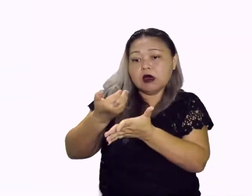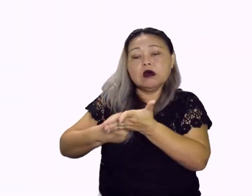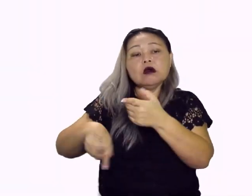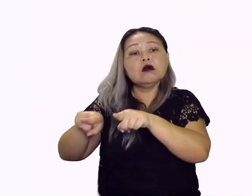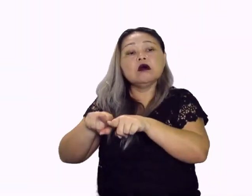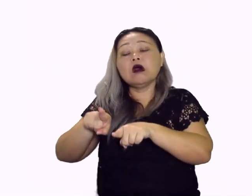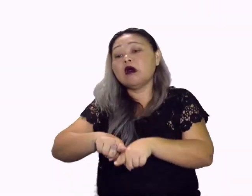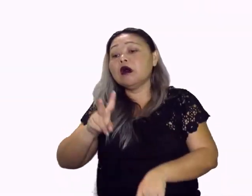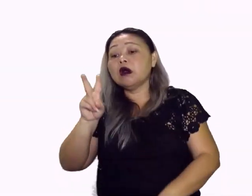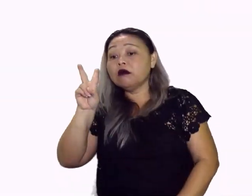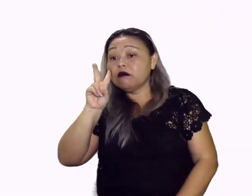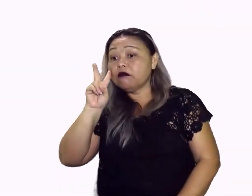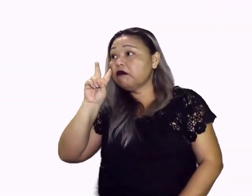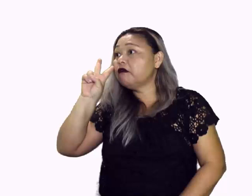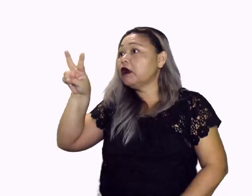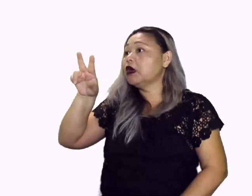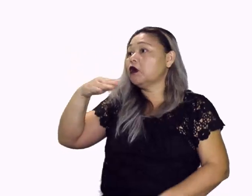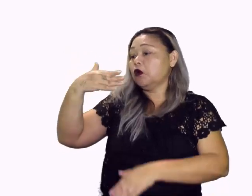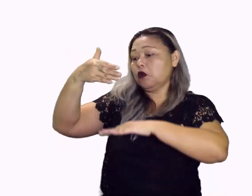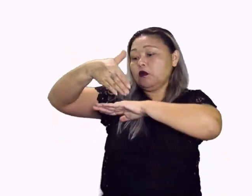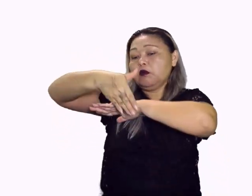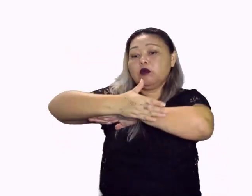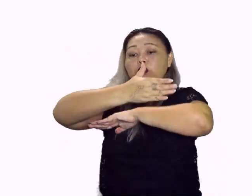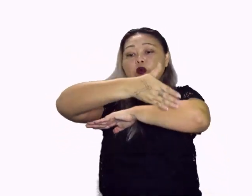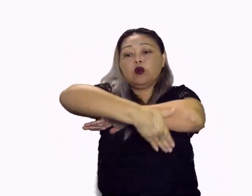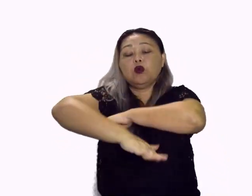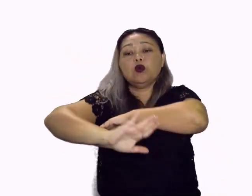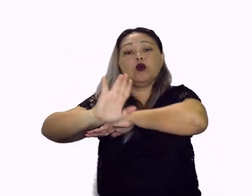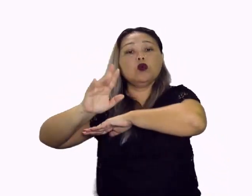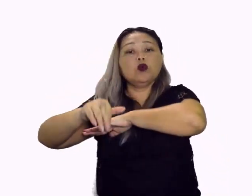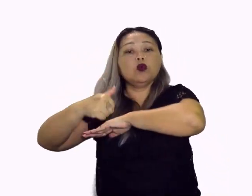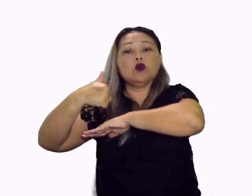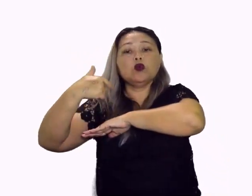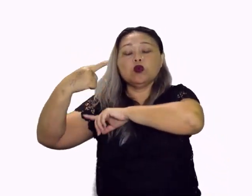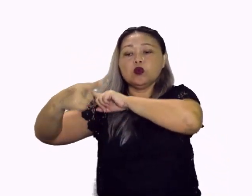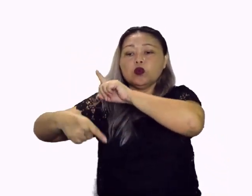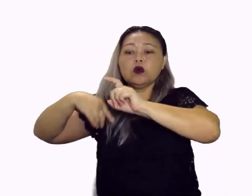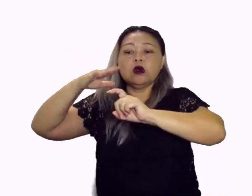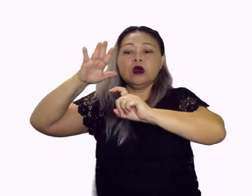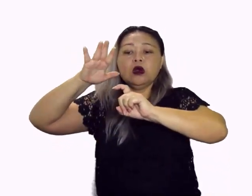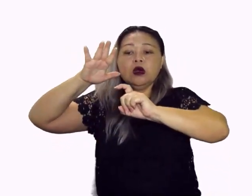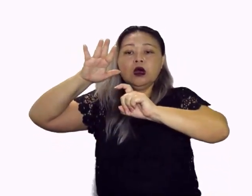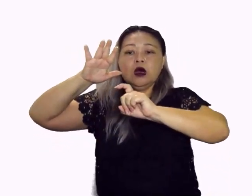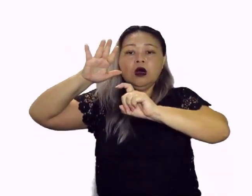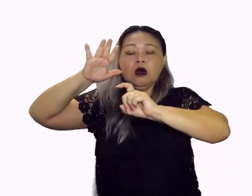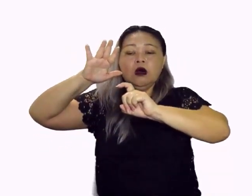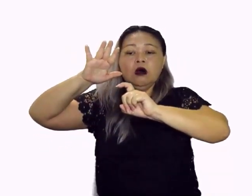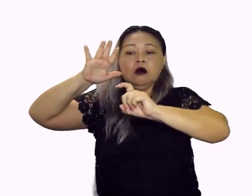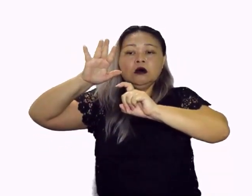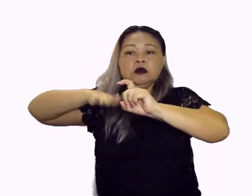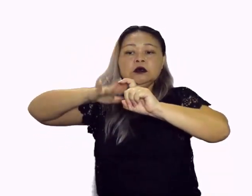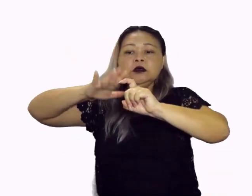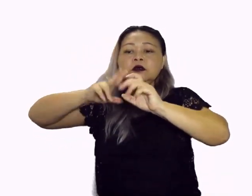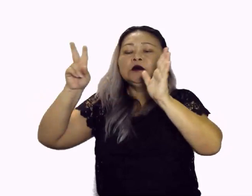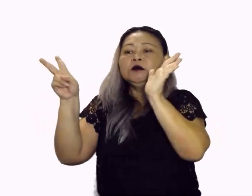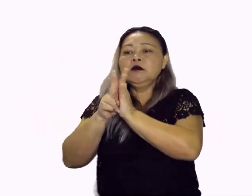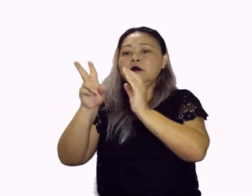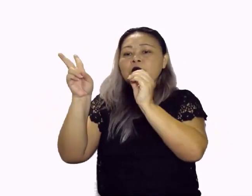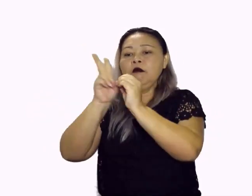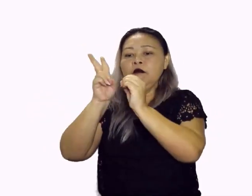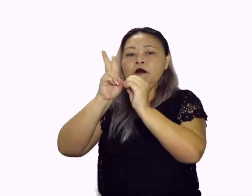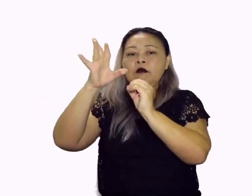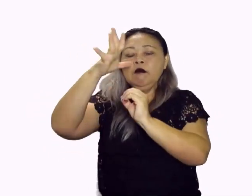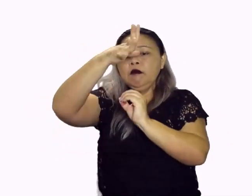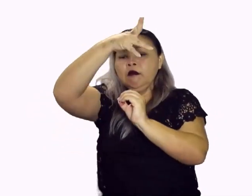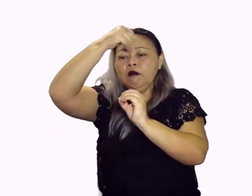Vamos ver do Boto, tá? Lenda da origem da indígena folclórica, essa é um pouco indígena, da